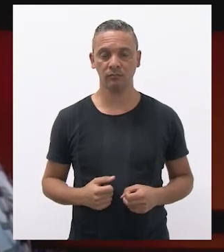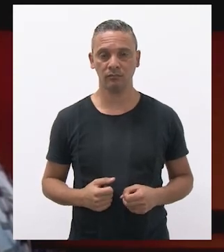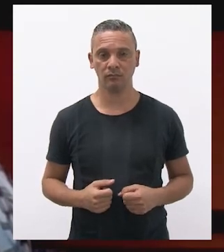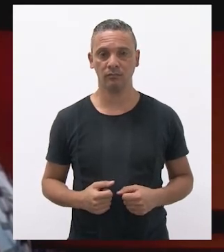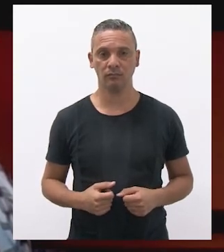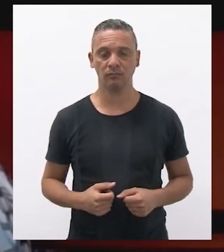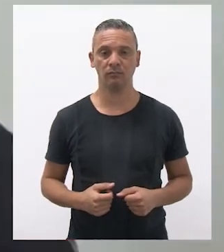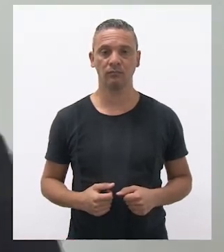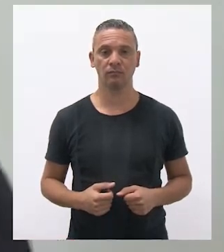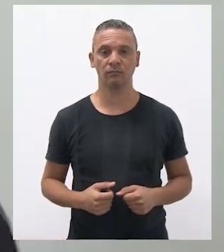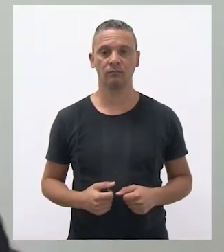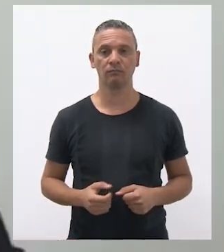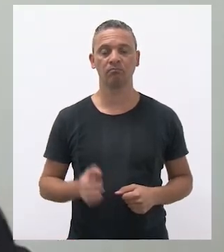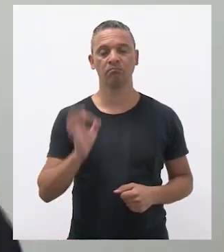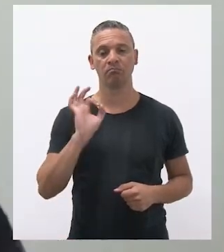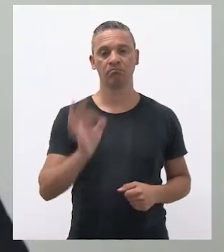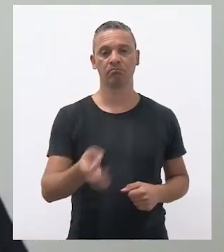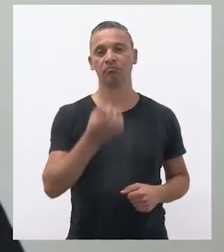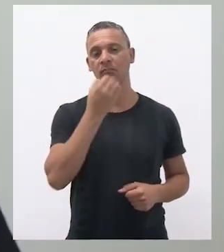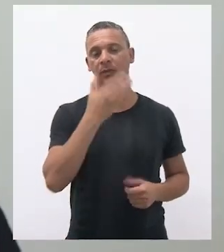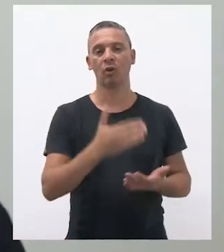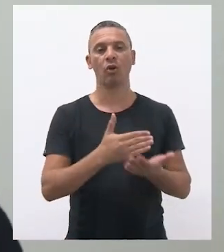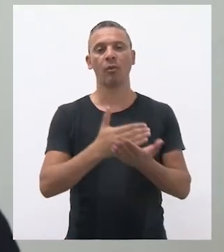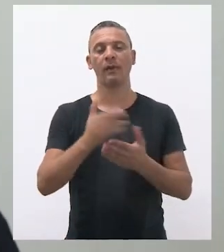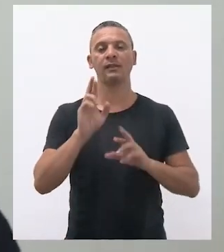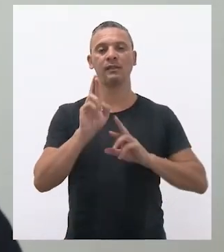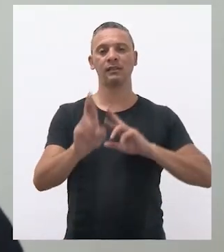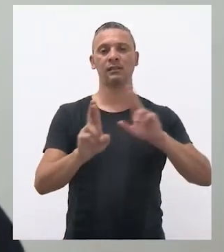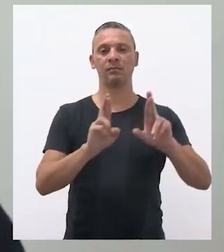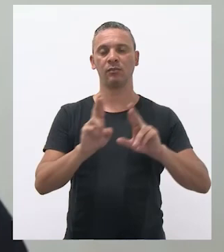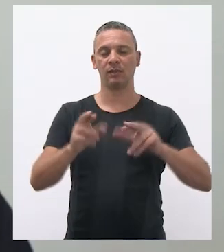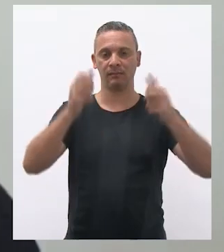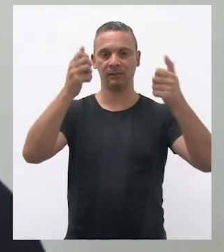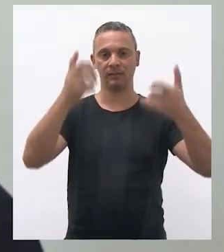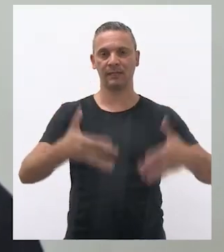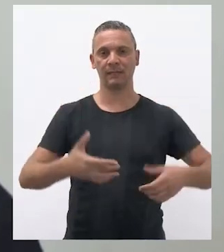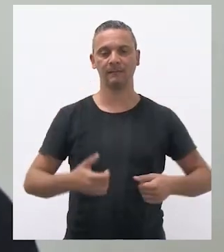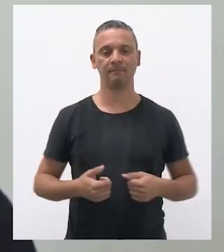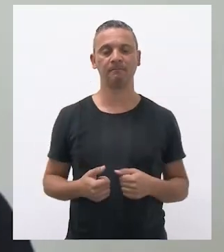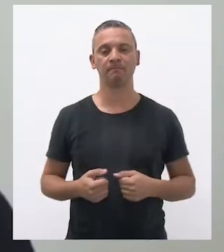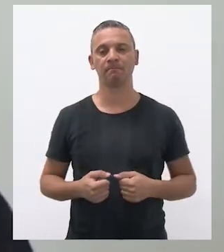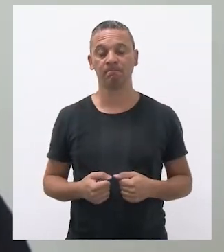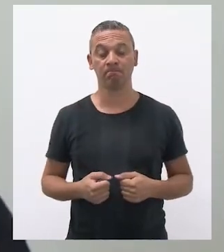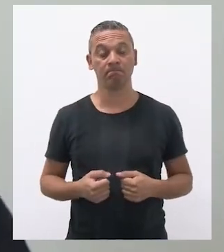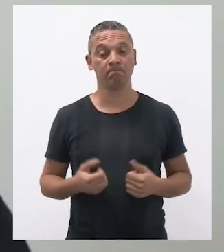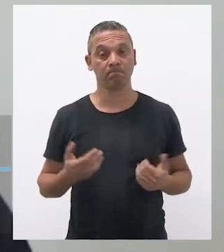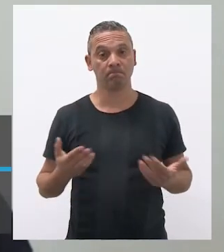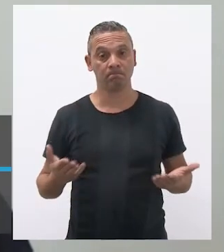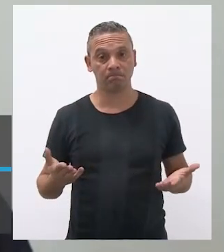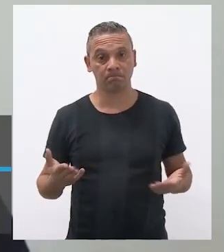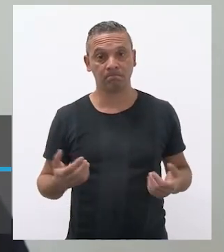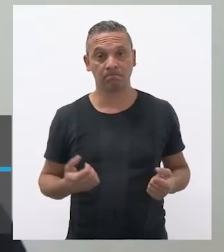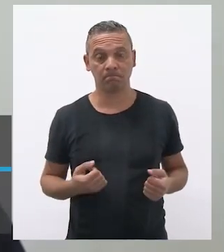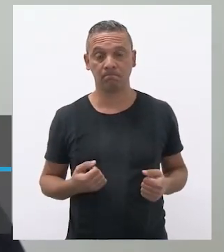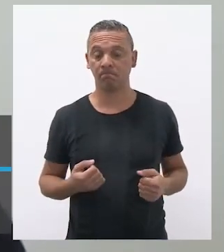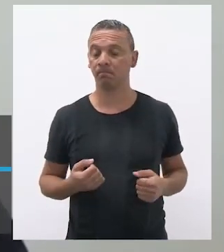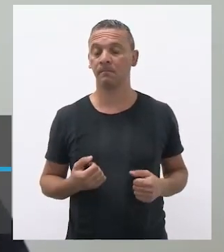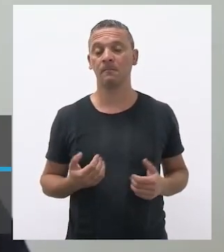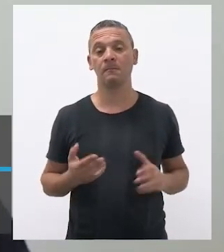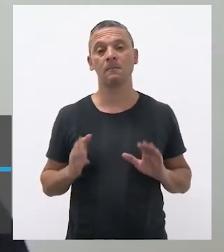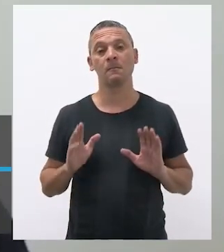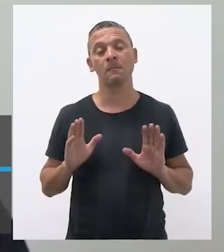mesmo porque acho que você deve voltar a ela depois, né? Mas aqui tem a seguinte colocação.